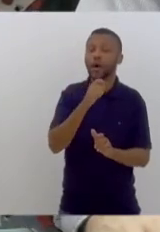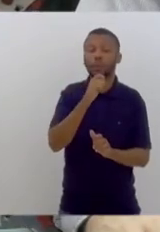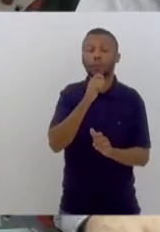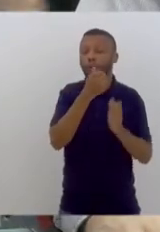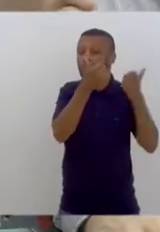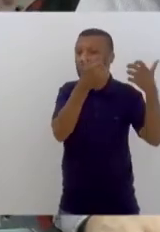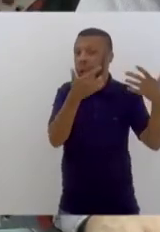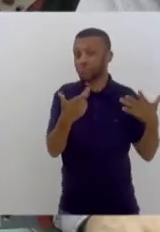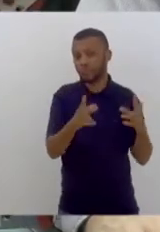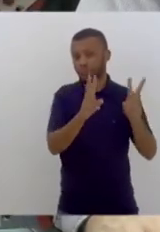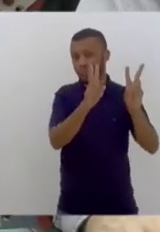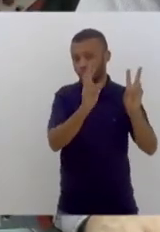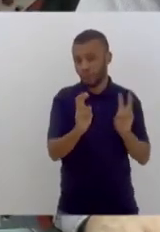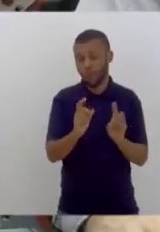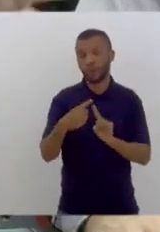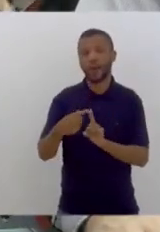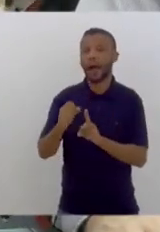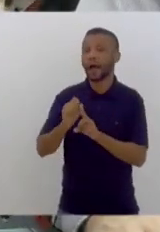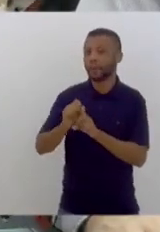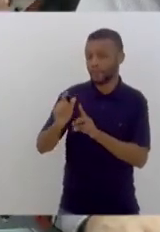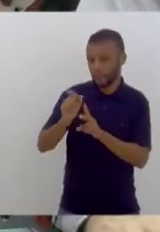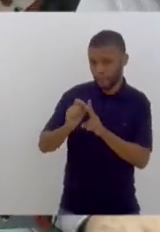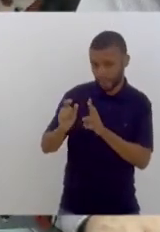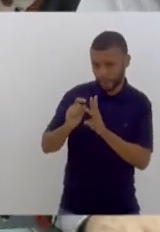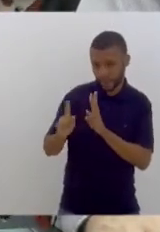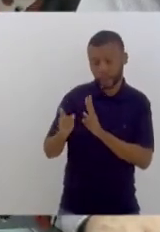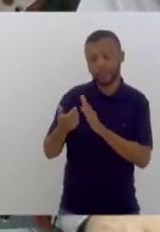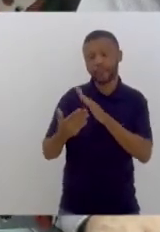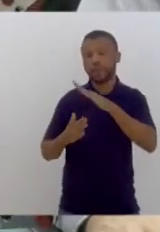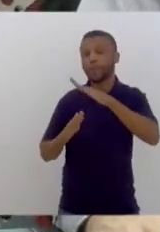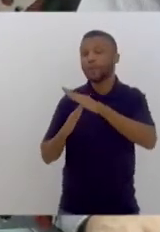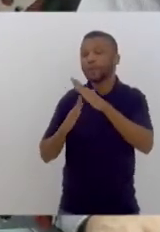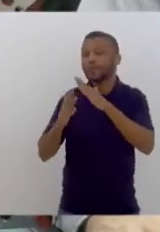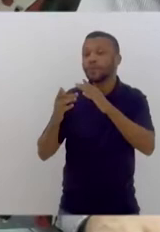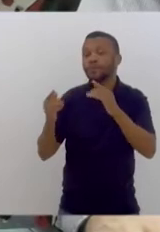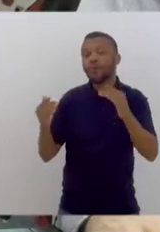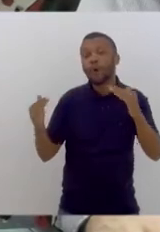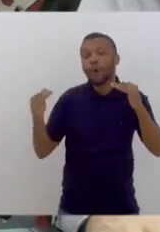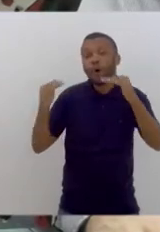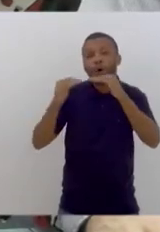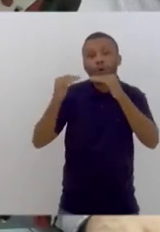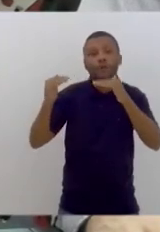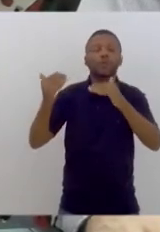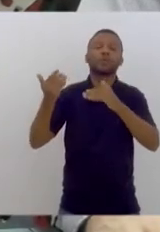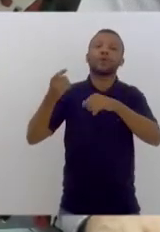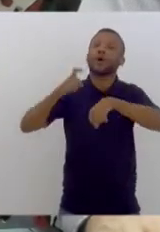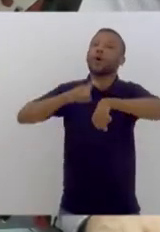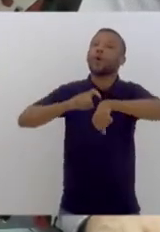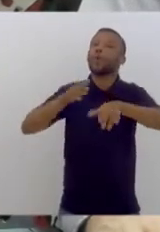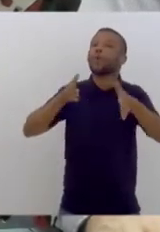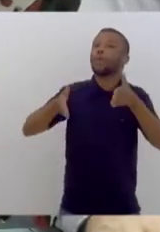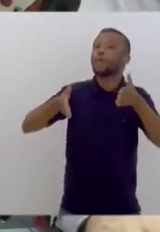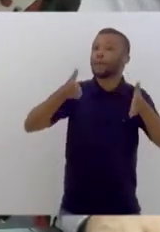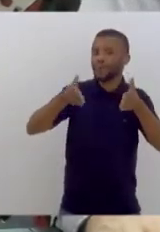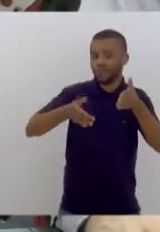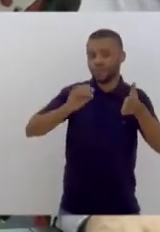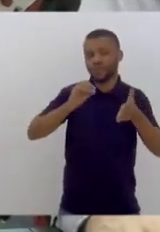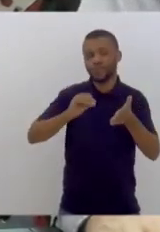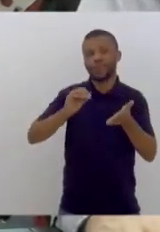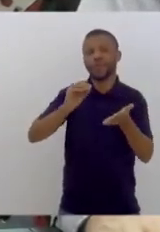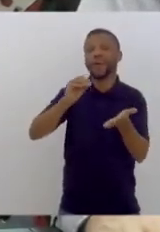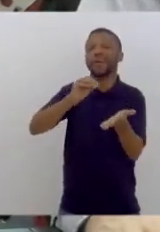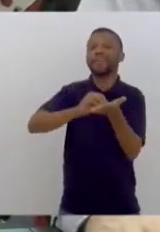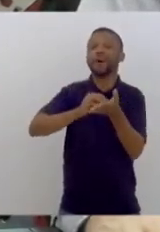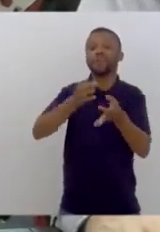as parcelas elas precisam ser, no mínimo, condizentes com o período que ficou de injustiça perante um município, que